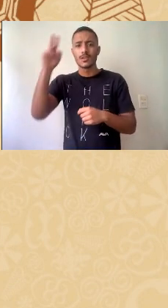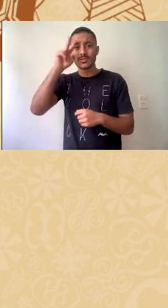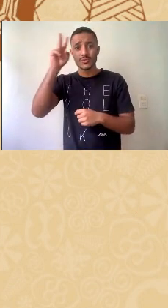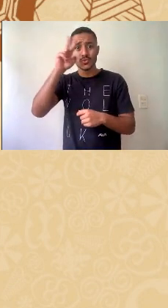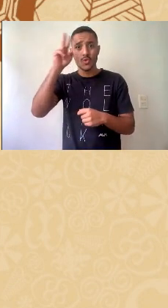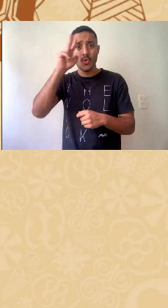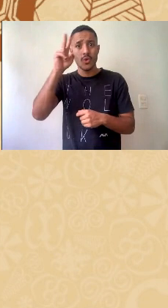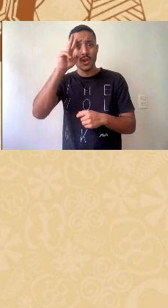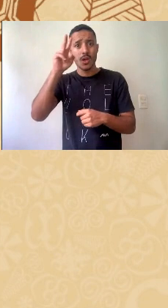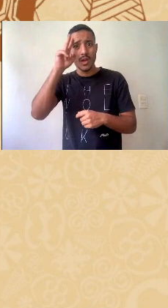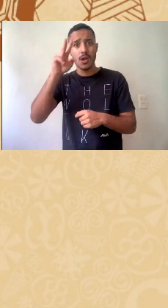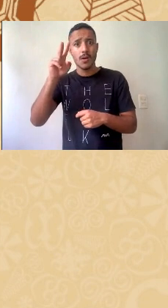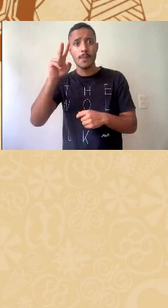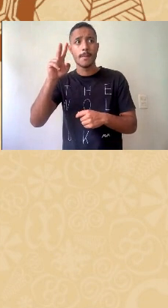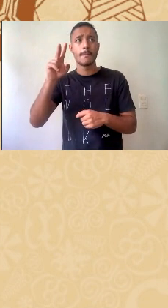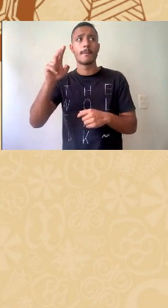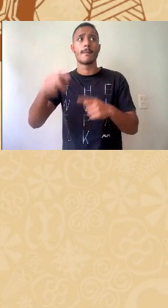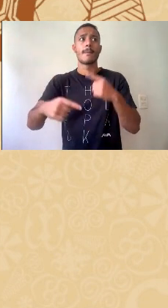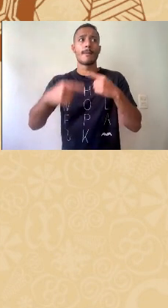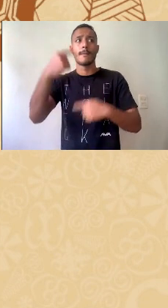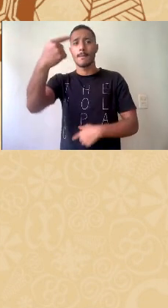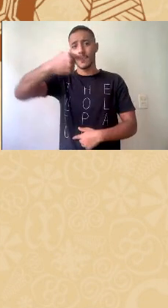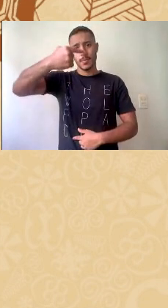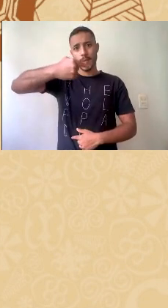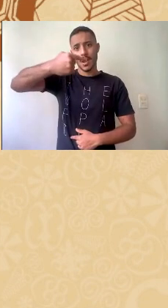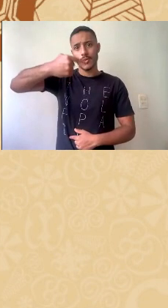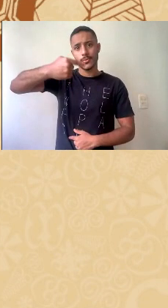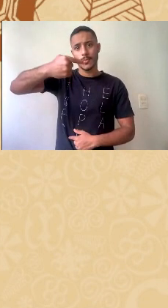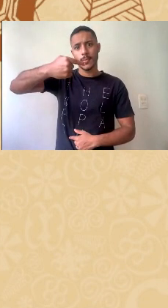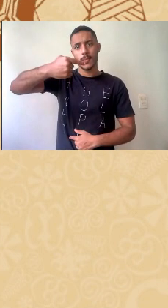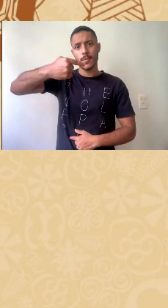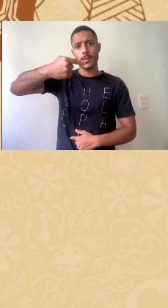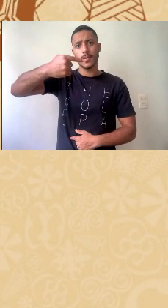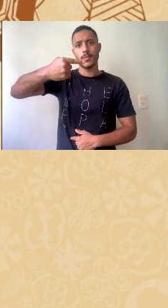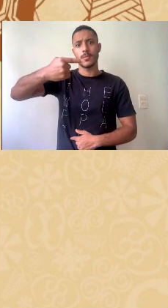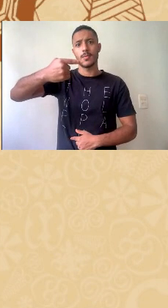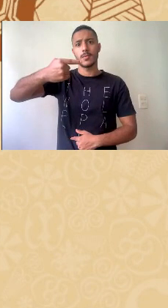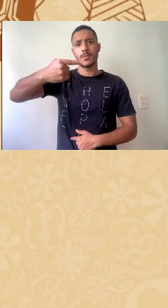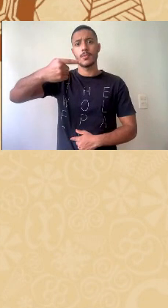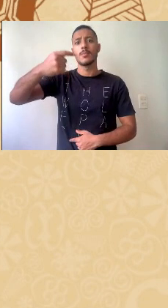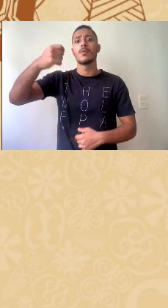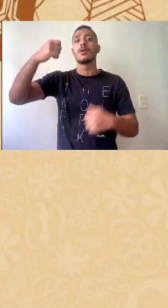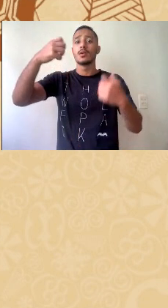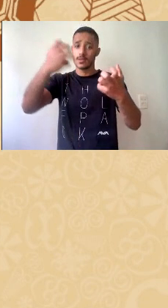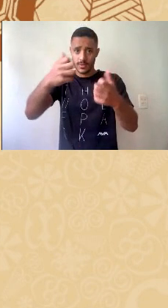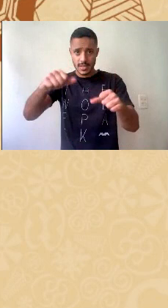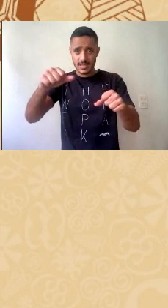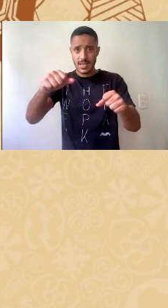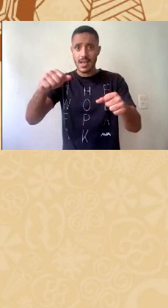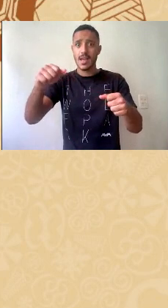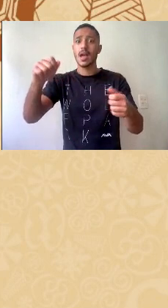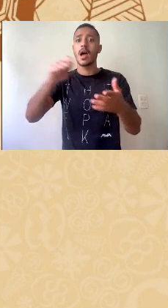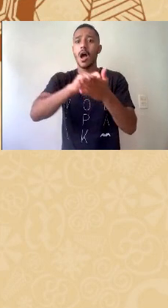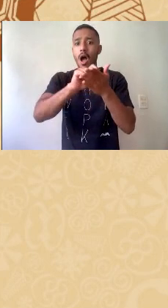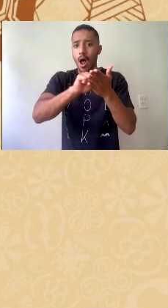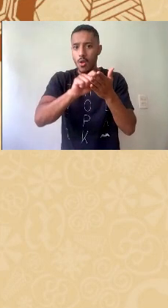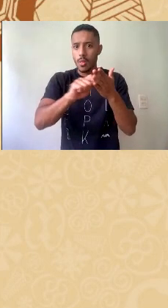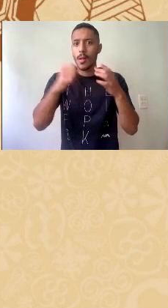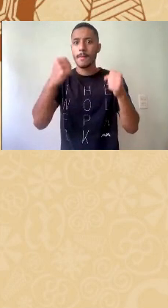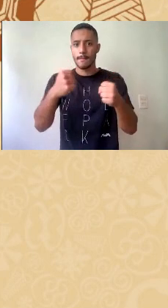podem até anotar, se quiser. Ponto. Né? Agora podemos seguir. Pode pular,